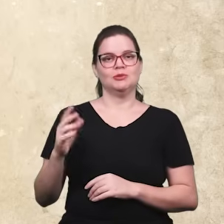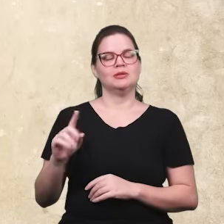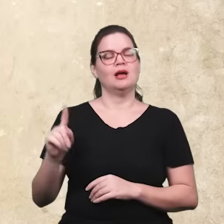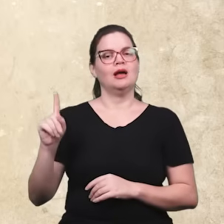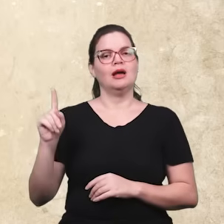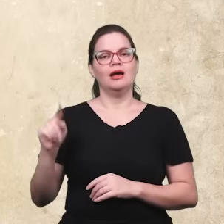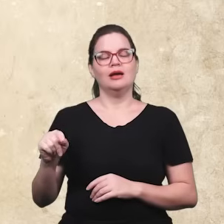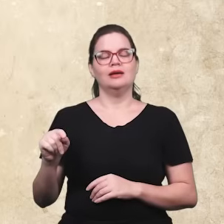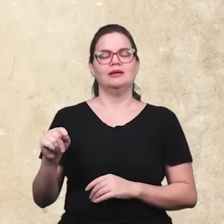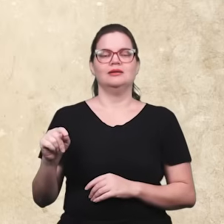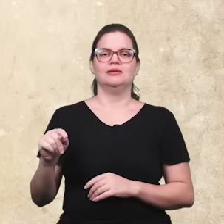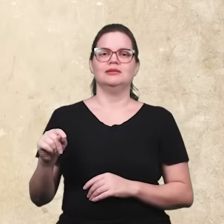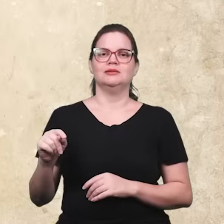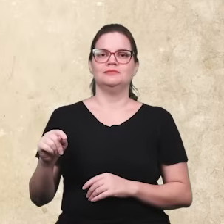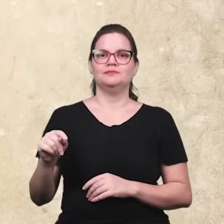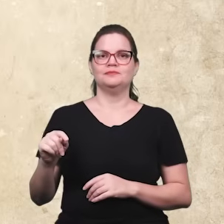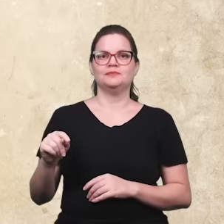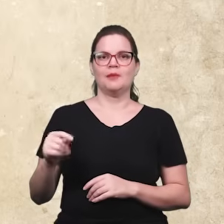homem,